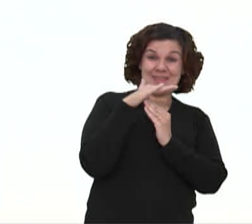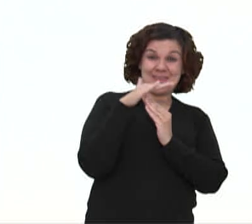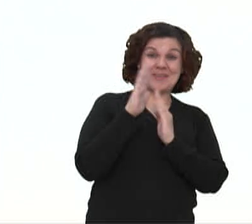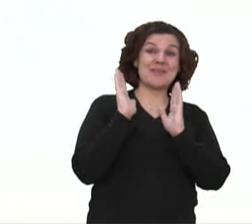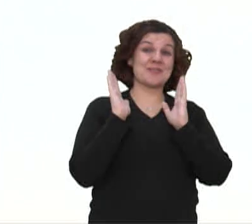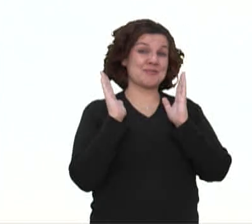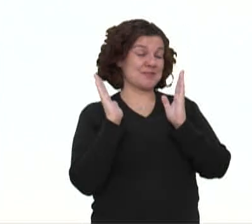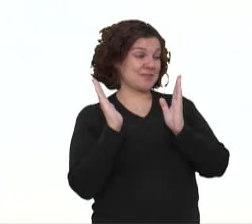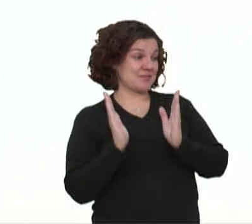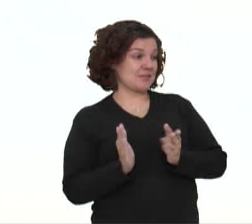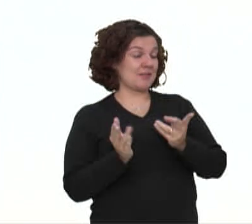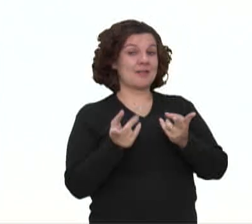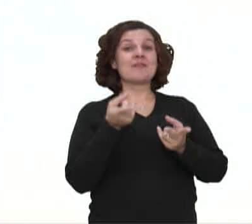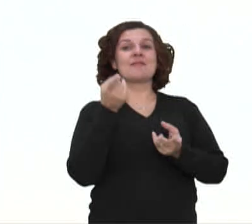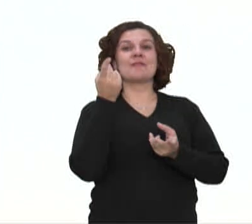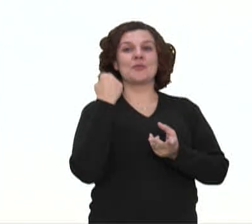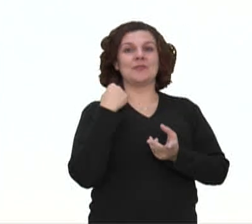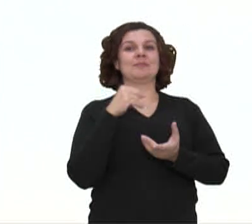responder e a gente já volta.